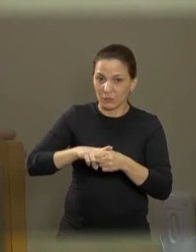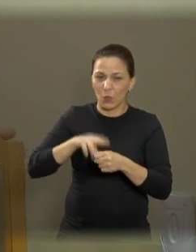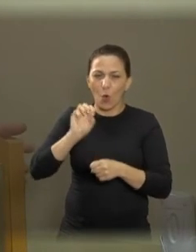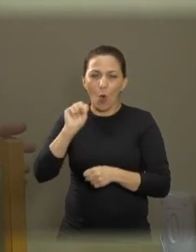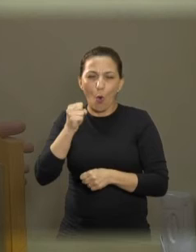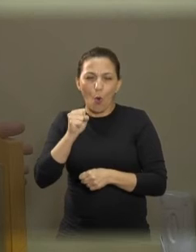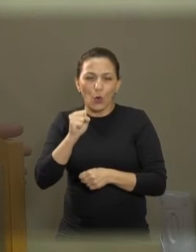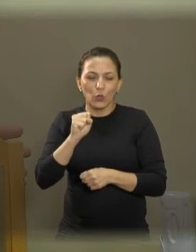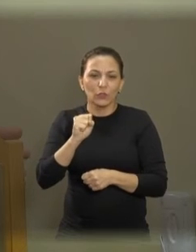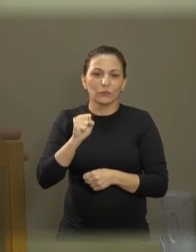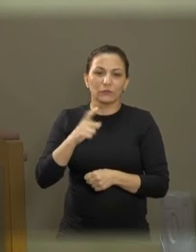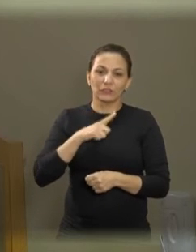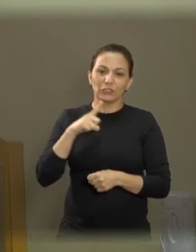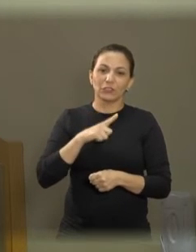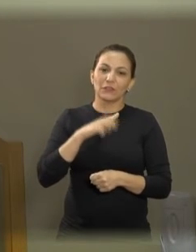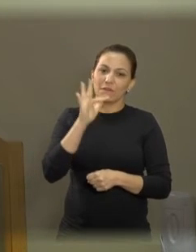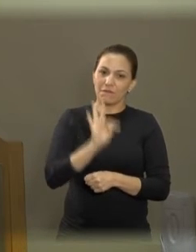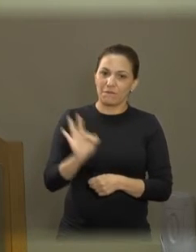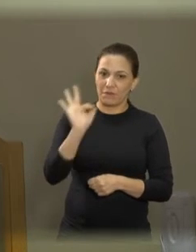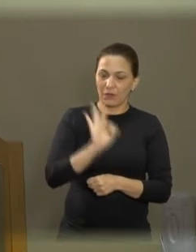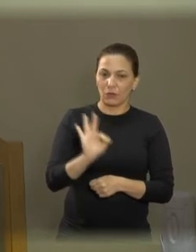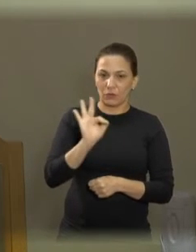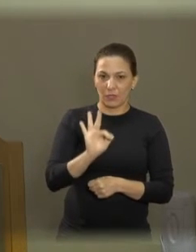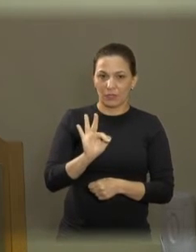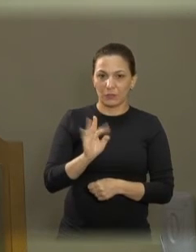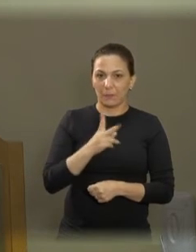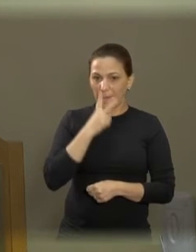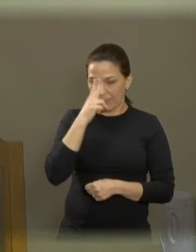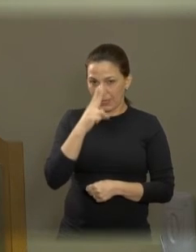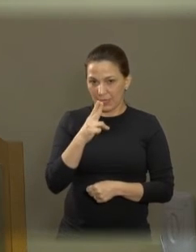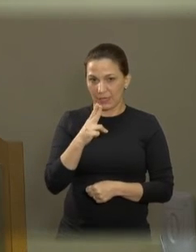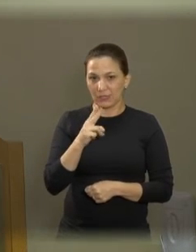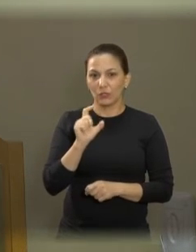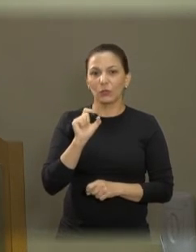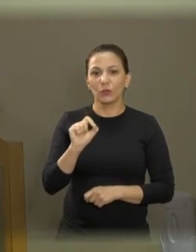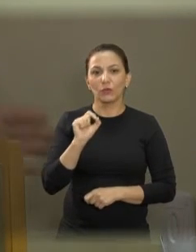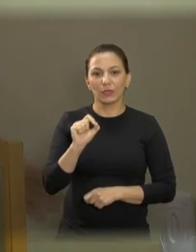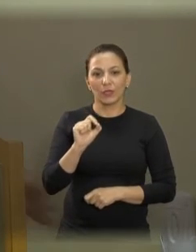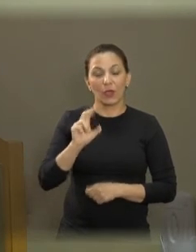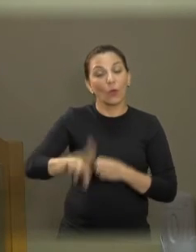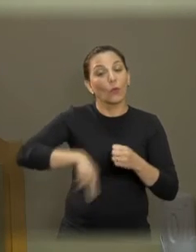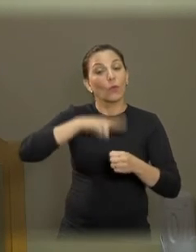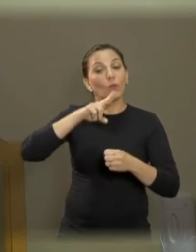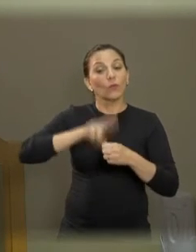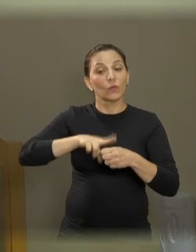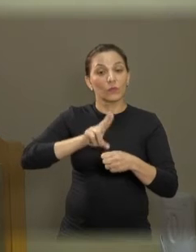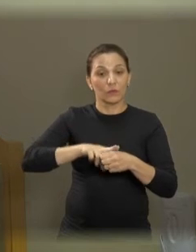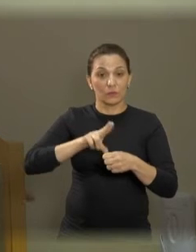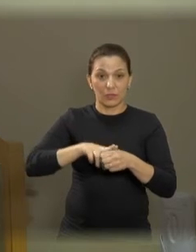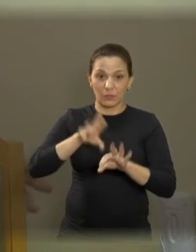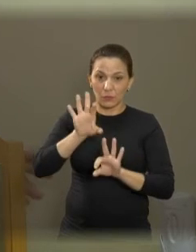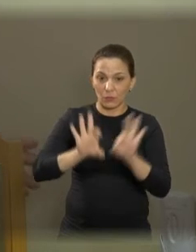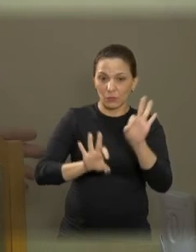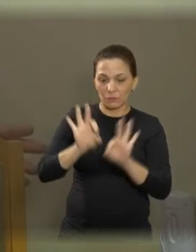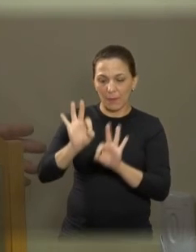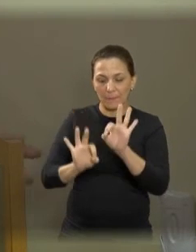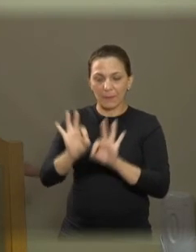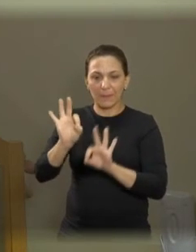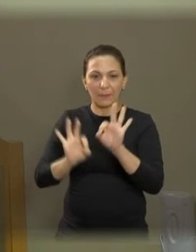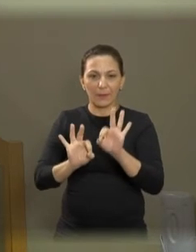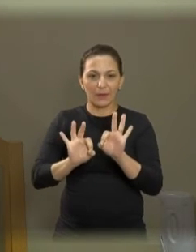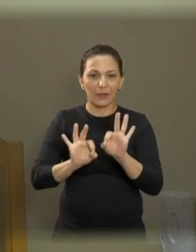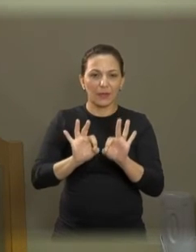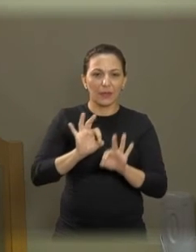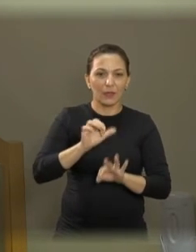no máximo de existência. A Faculdade de Farmácia existia como instituto isolado, mas a Unesp, né, a montagem da Unesp por volta